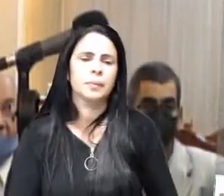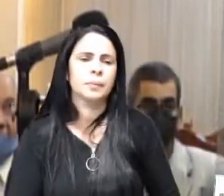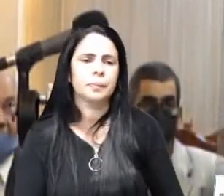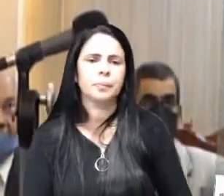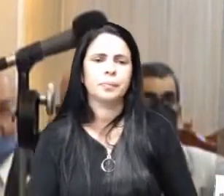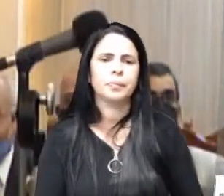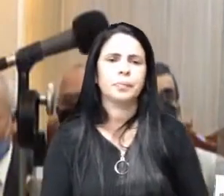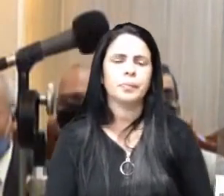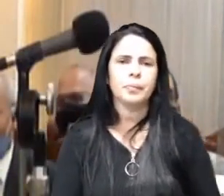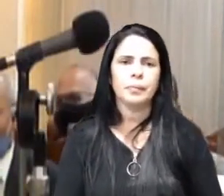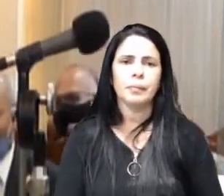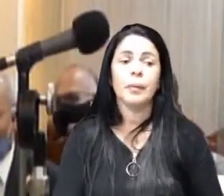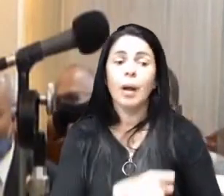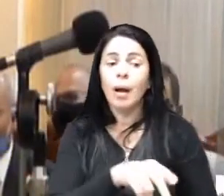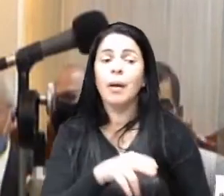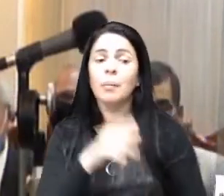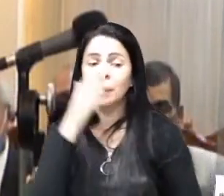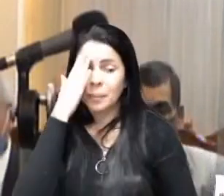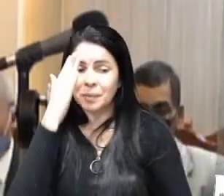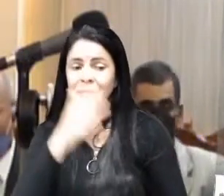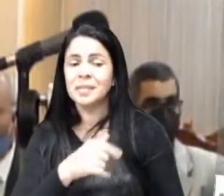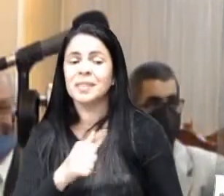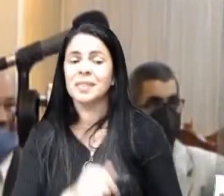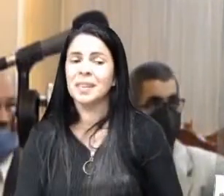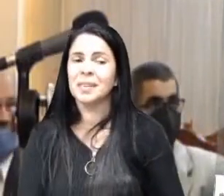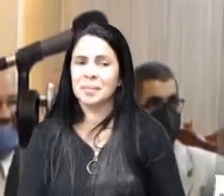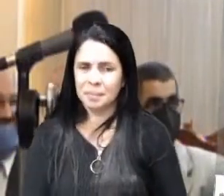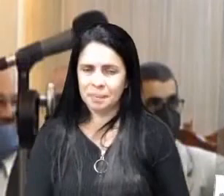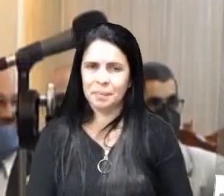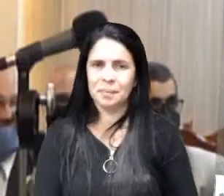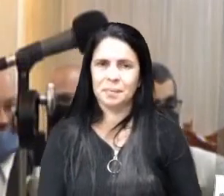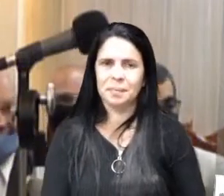O irmão completou, tá sabendo, tá?